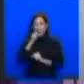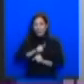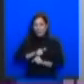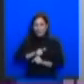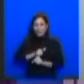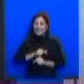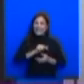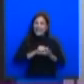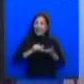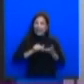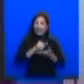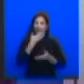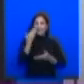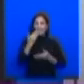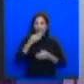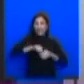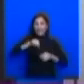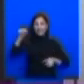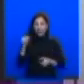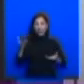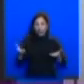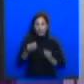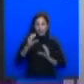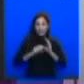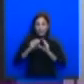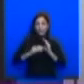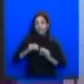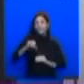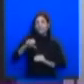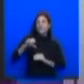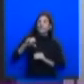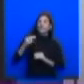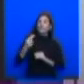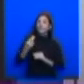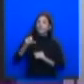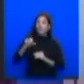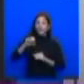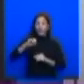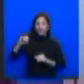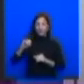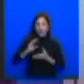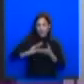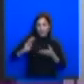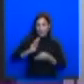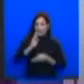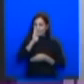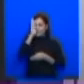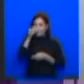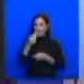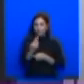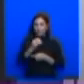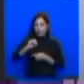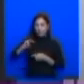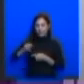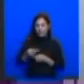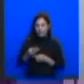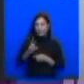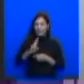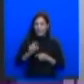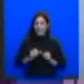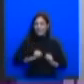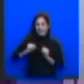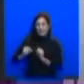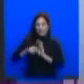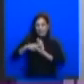Loto Fácil da Independência. Hoje é o concurso 2.900 com um prêmio estimado de 200 milhões de reais. Esse